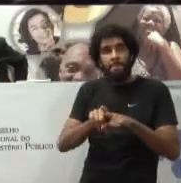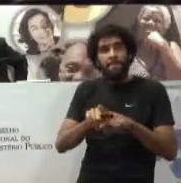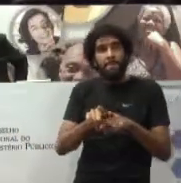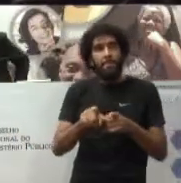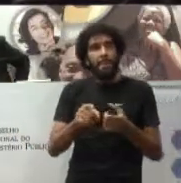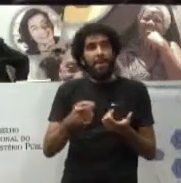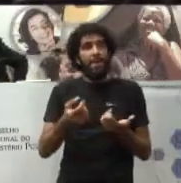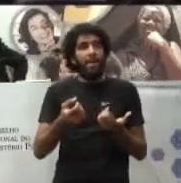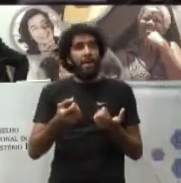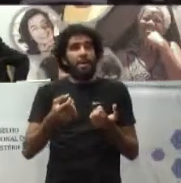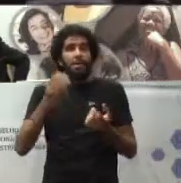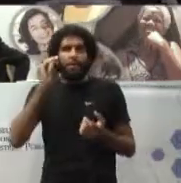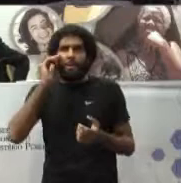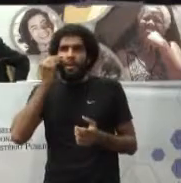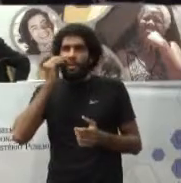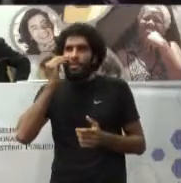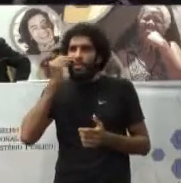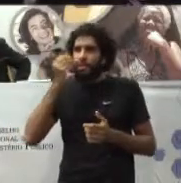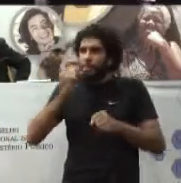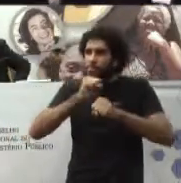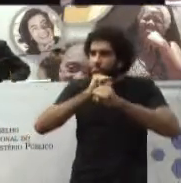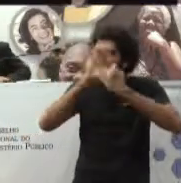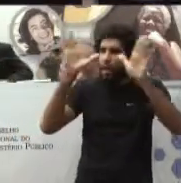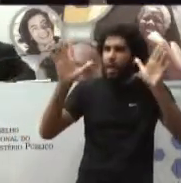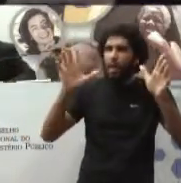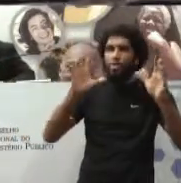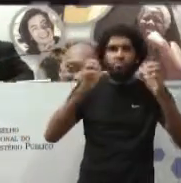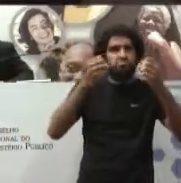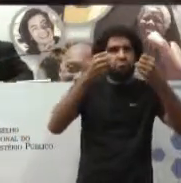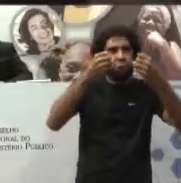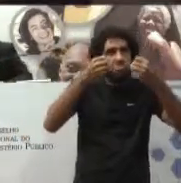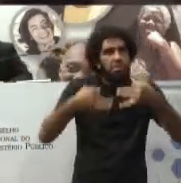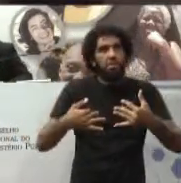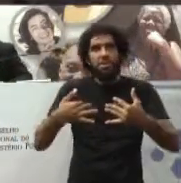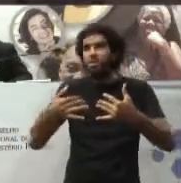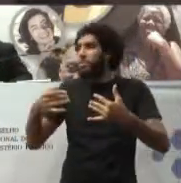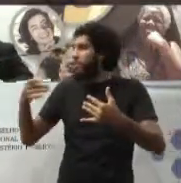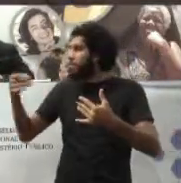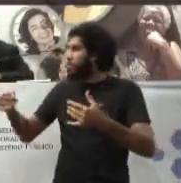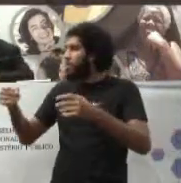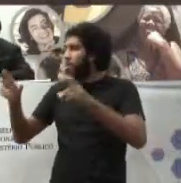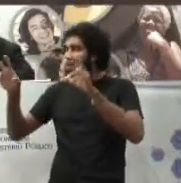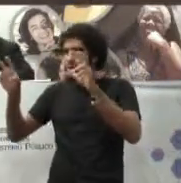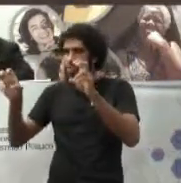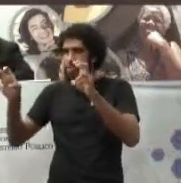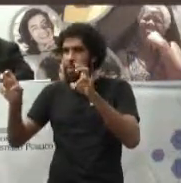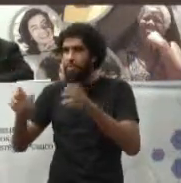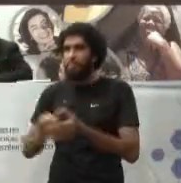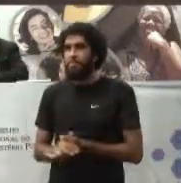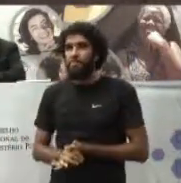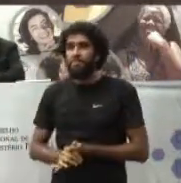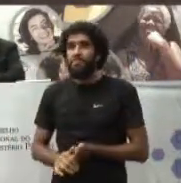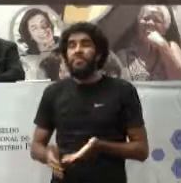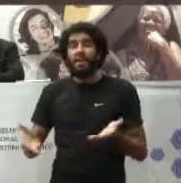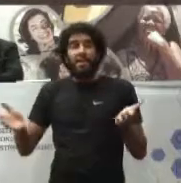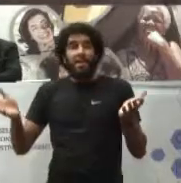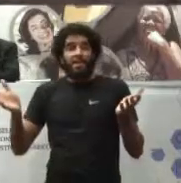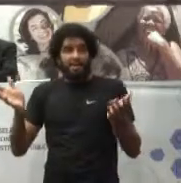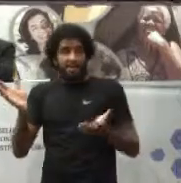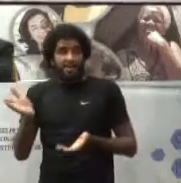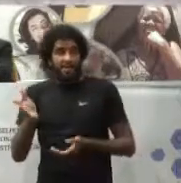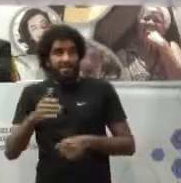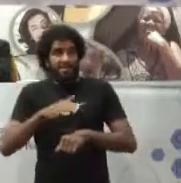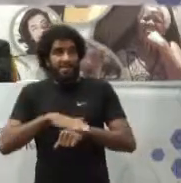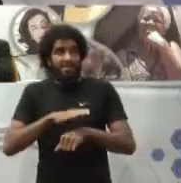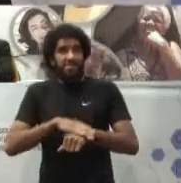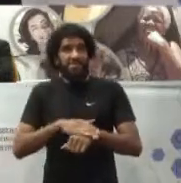esclarece o objeto desse painel é já estamos bem adiantados com